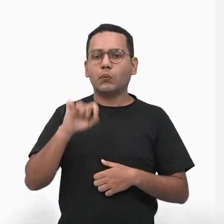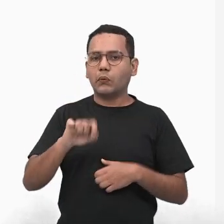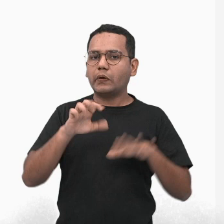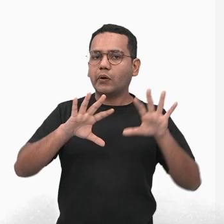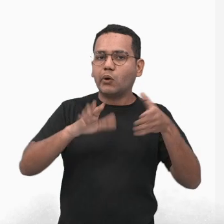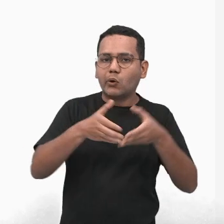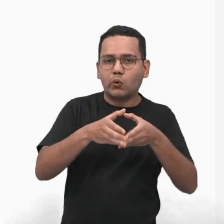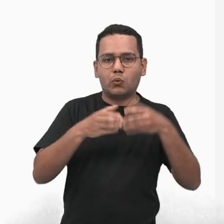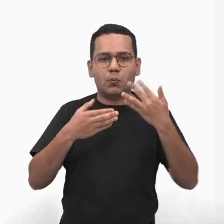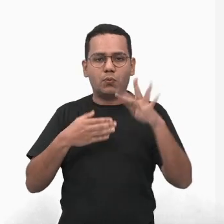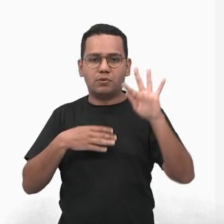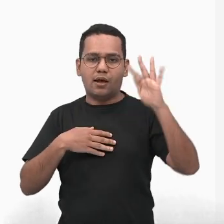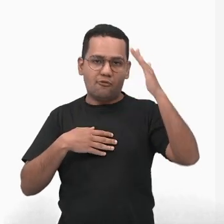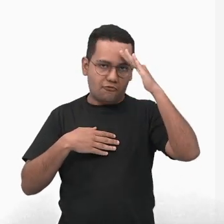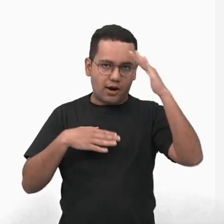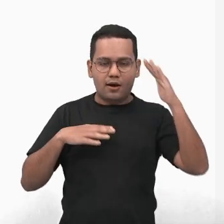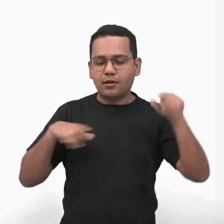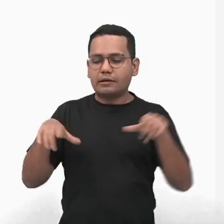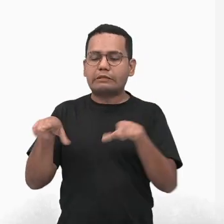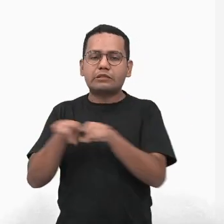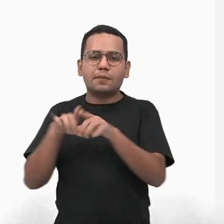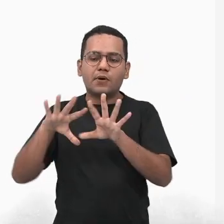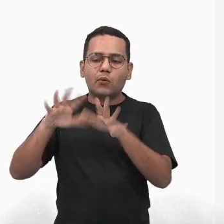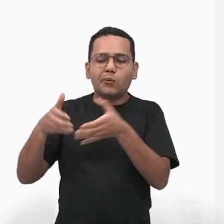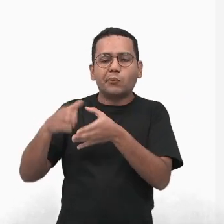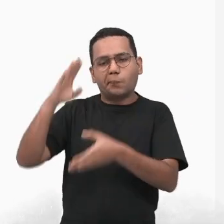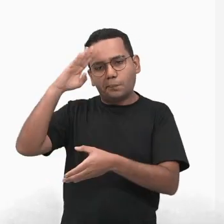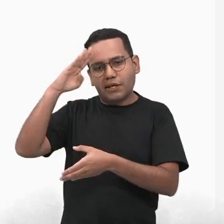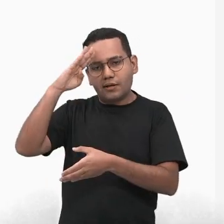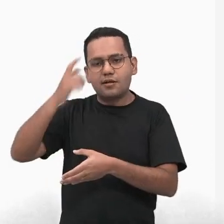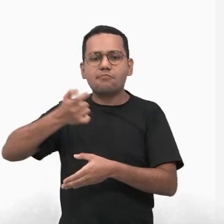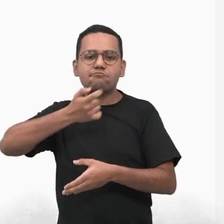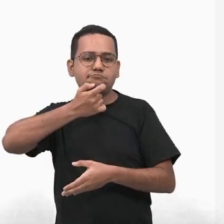de um lado, e os da Alemanha, de outro,